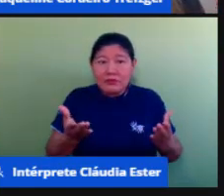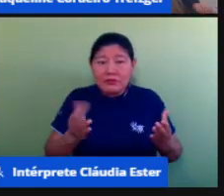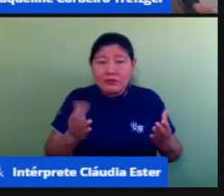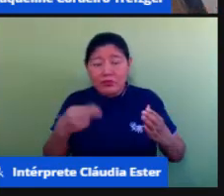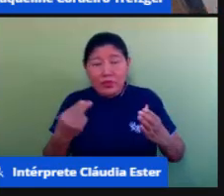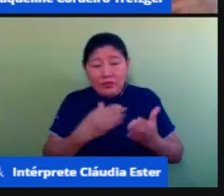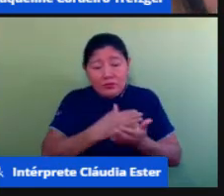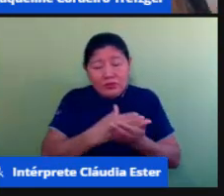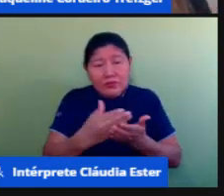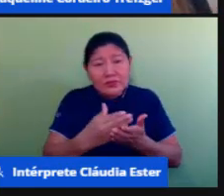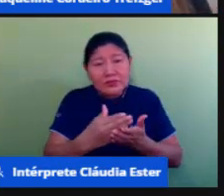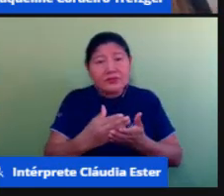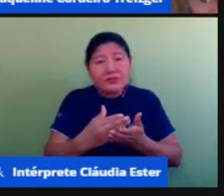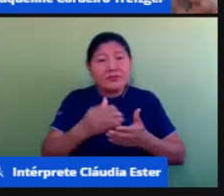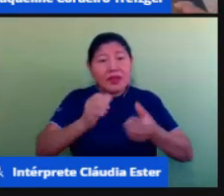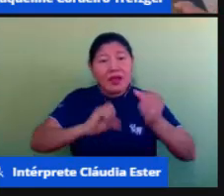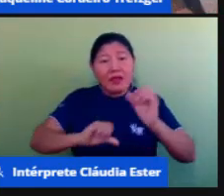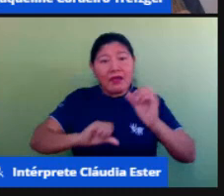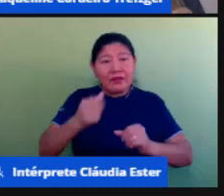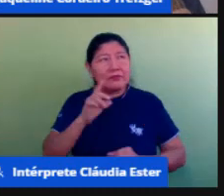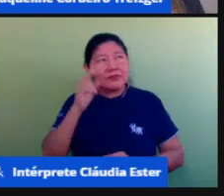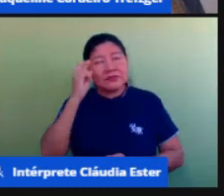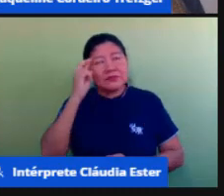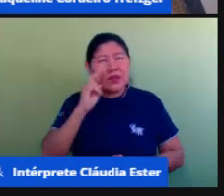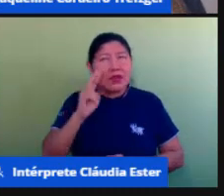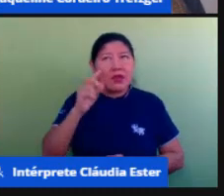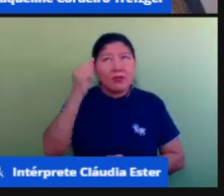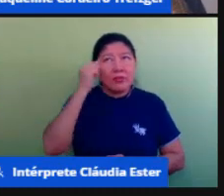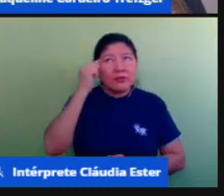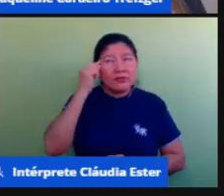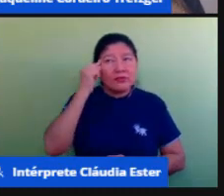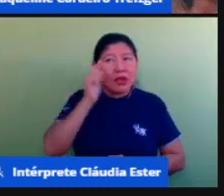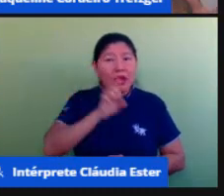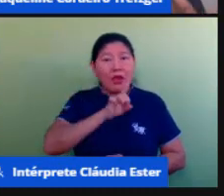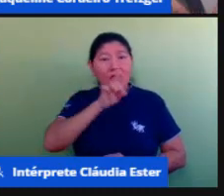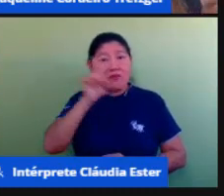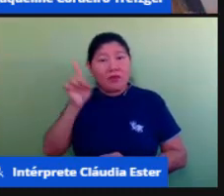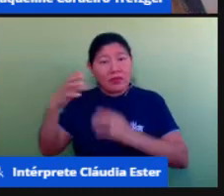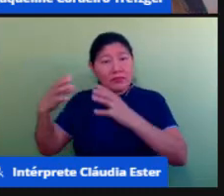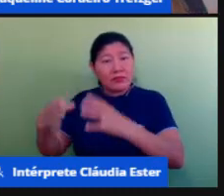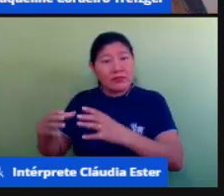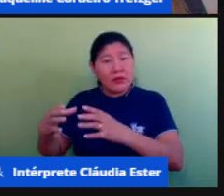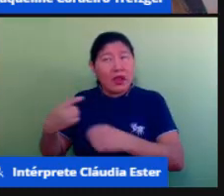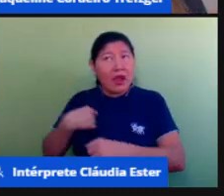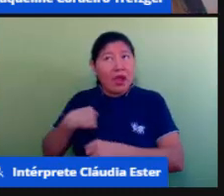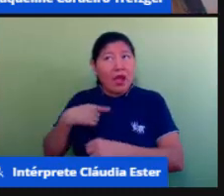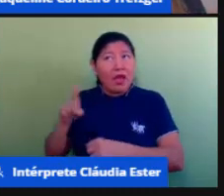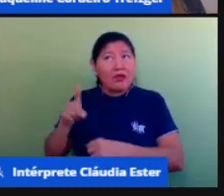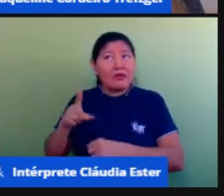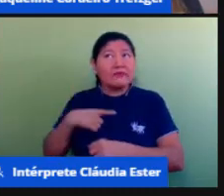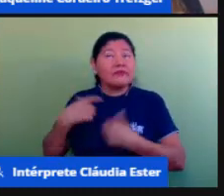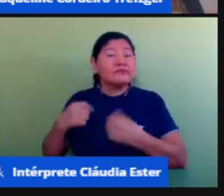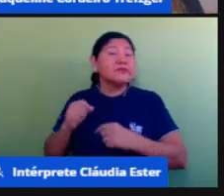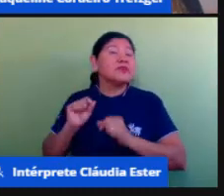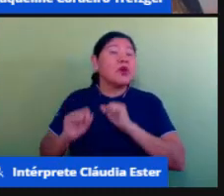se em determinado local onde eu vou, como eu vou me portar, como eu